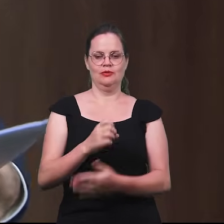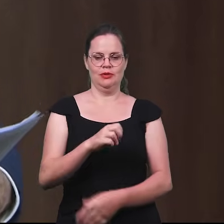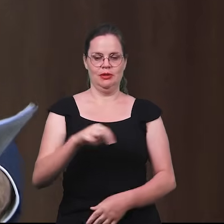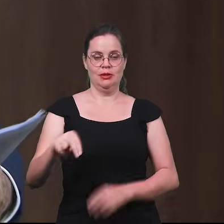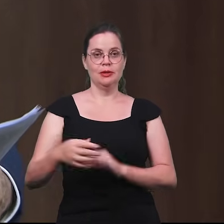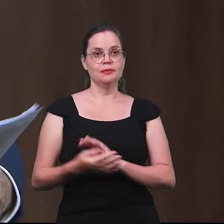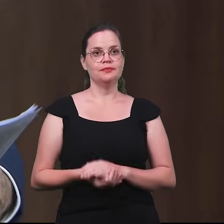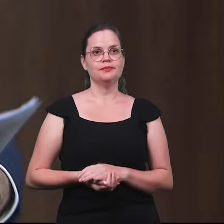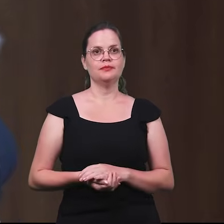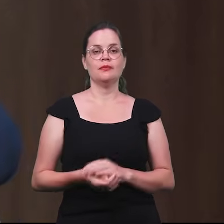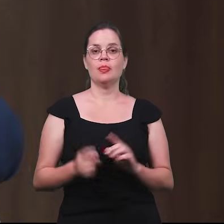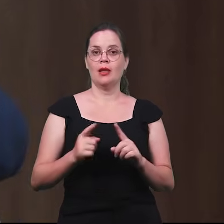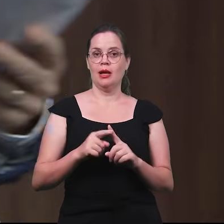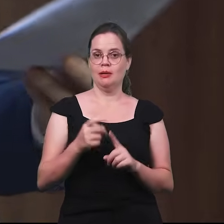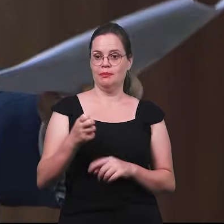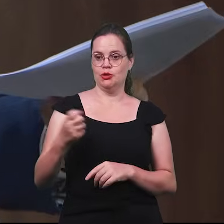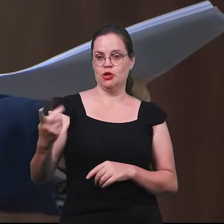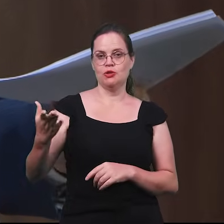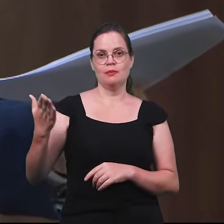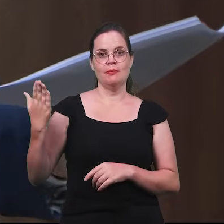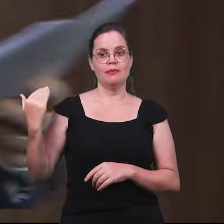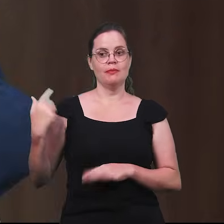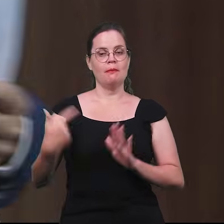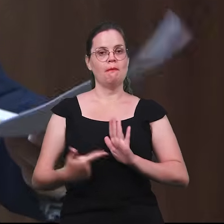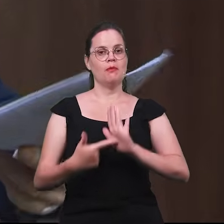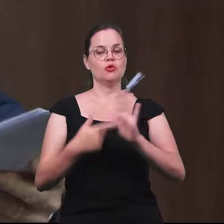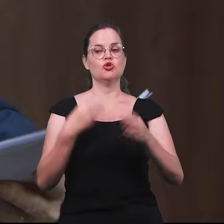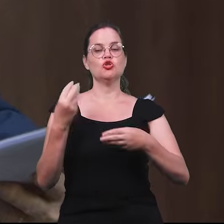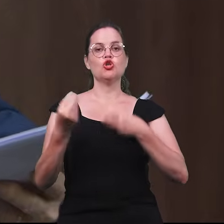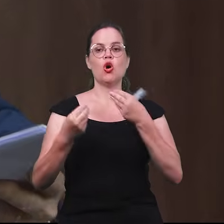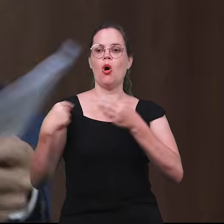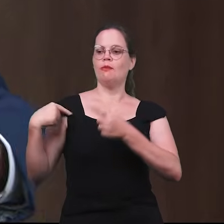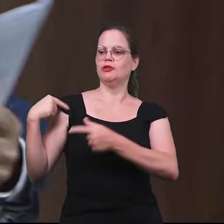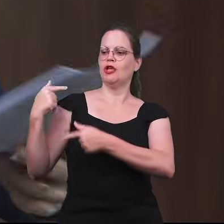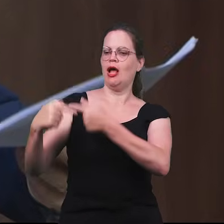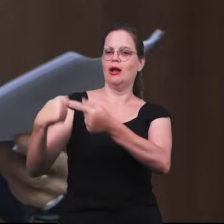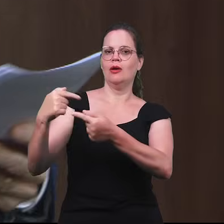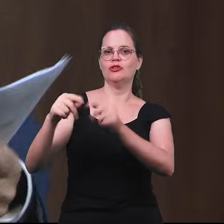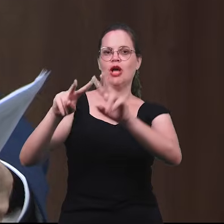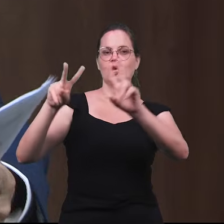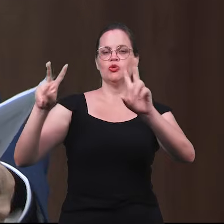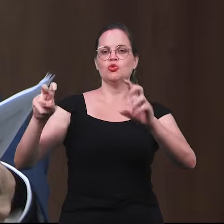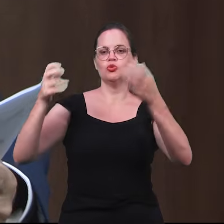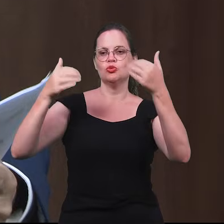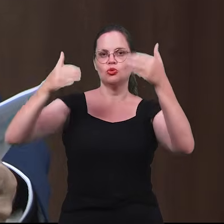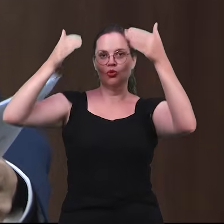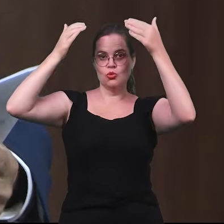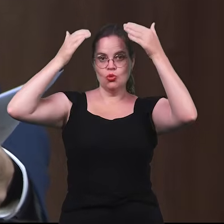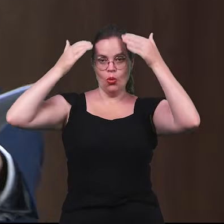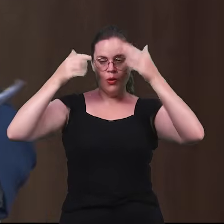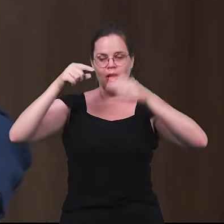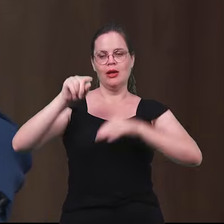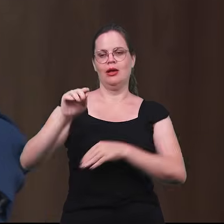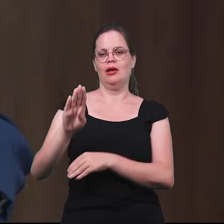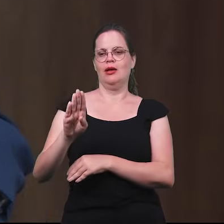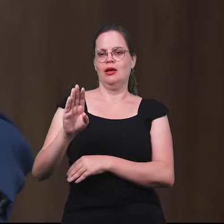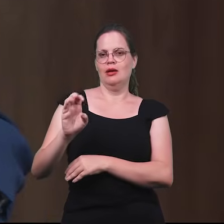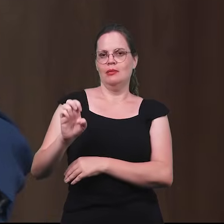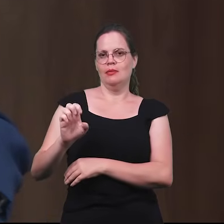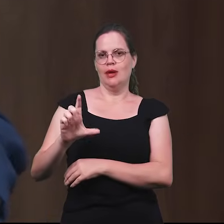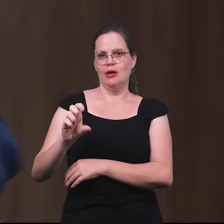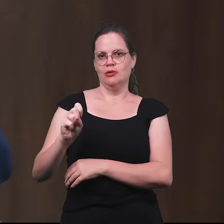dinastia, como que aparece Beltsazar, quem era Beltsazar, neto de Nabucodonosor, por parte da